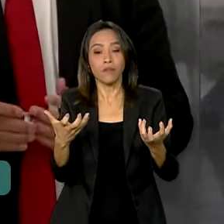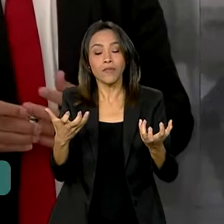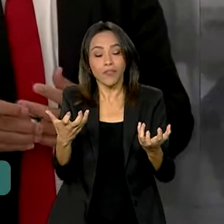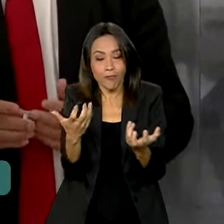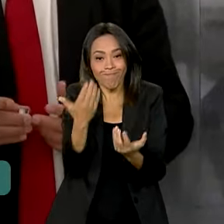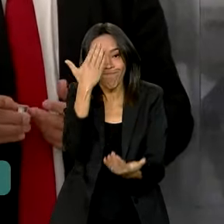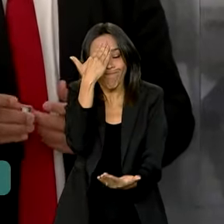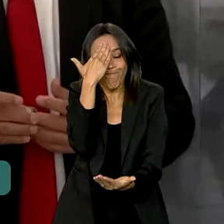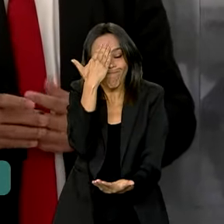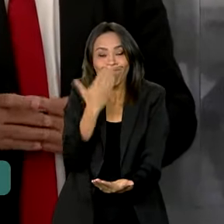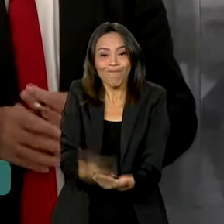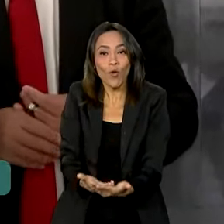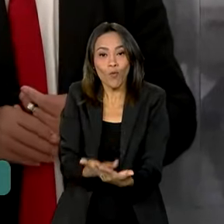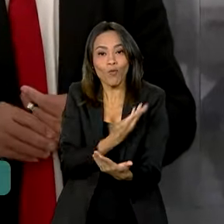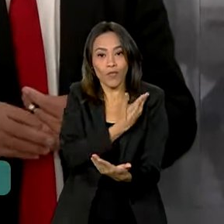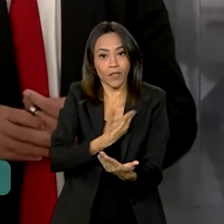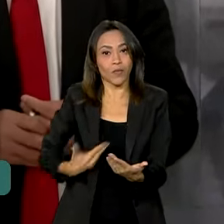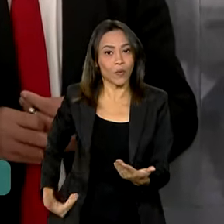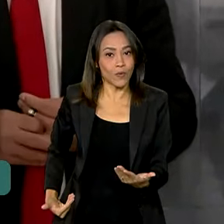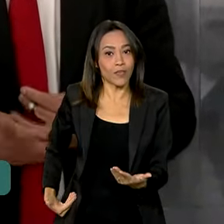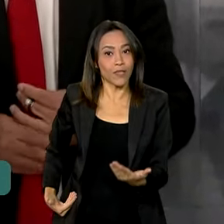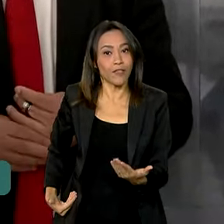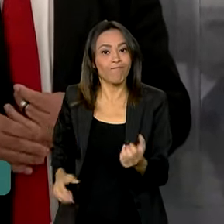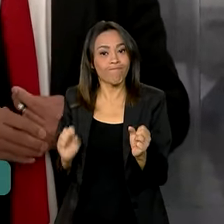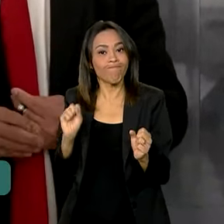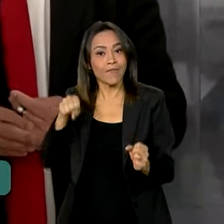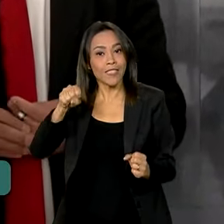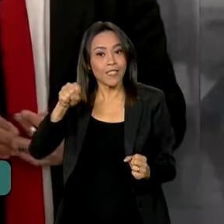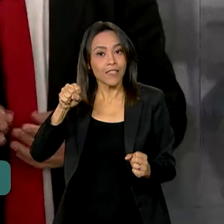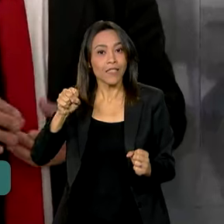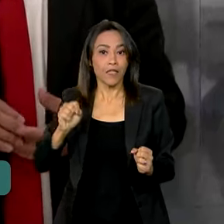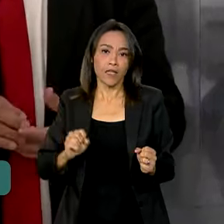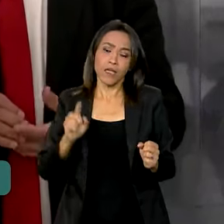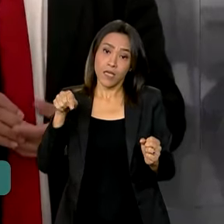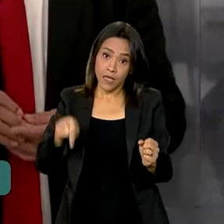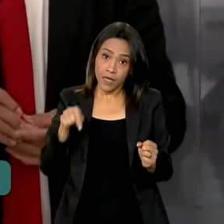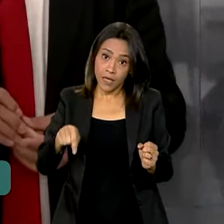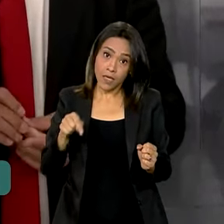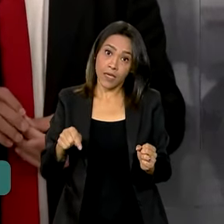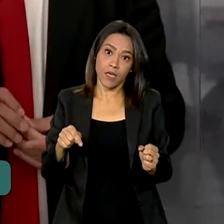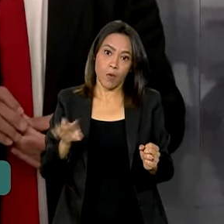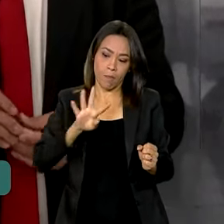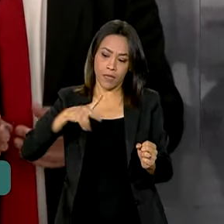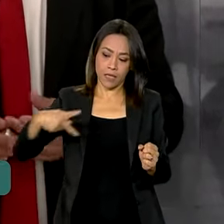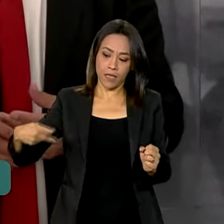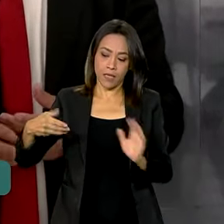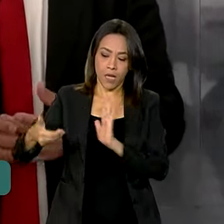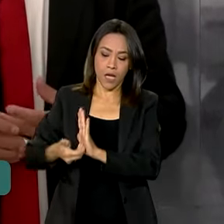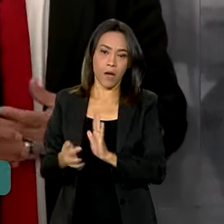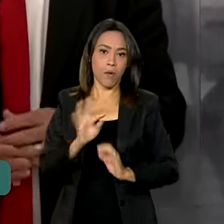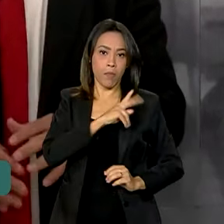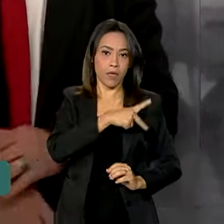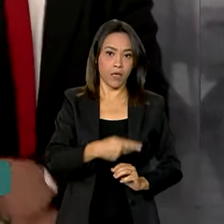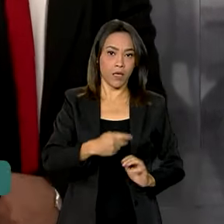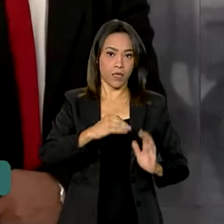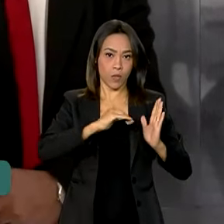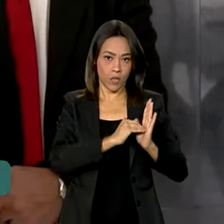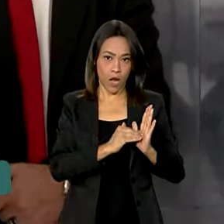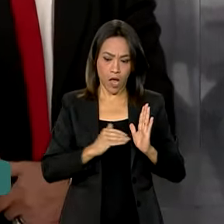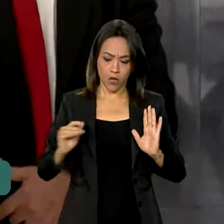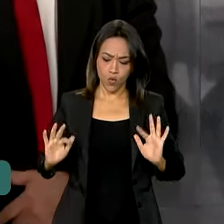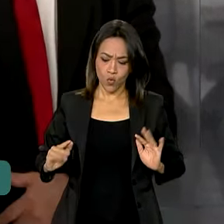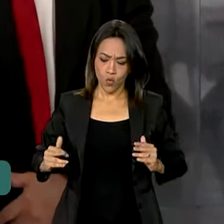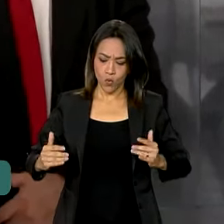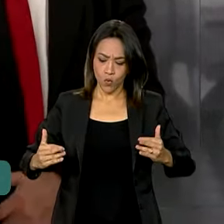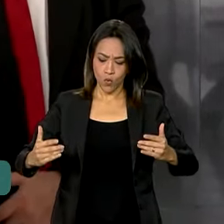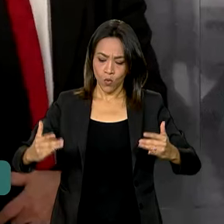tem de que terminaremos o mandato da presidência da Câmara e da presidência do Senado, que se conclui no